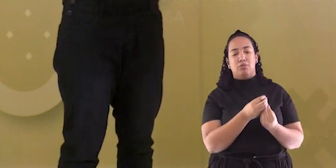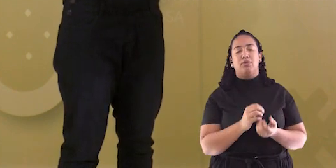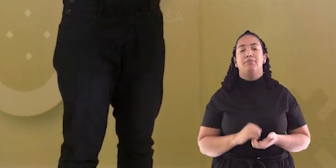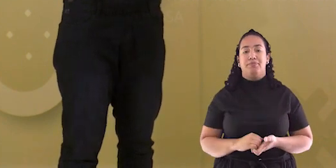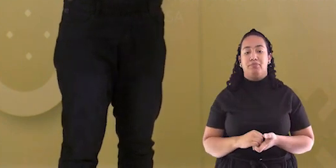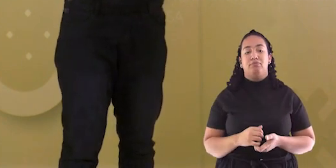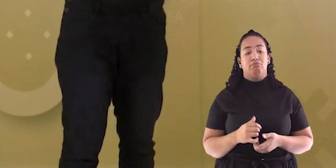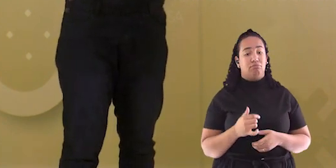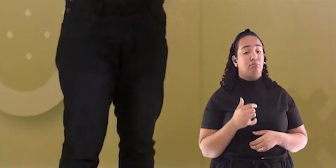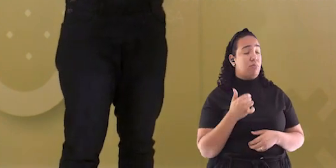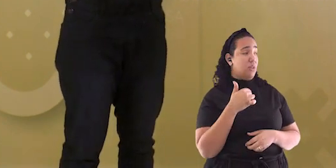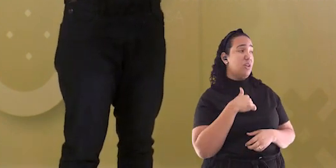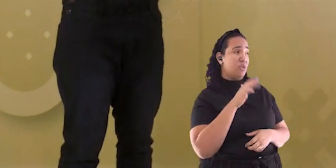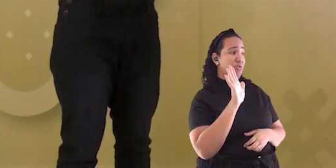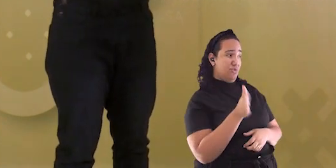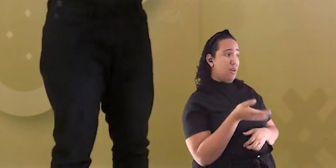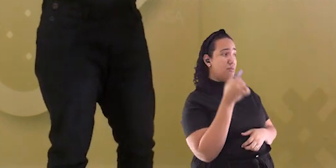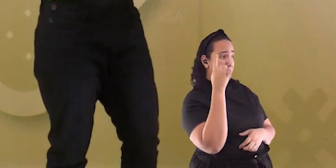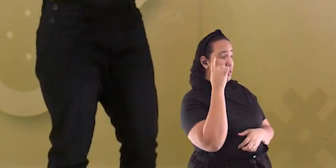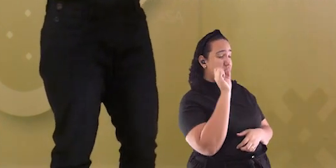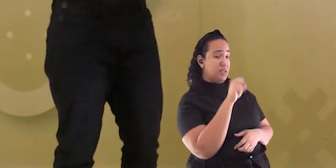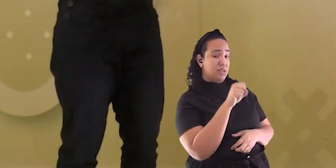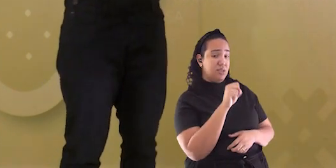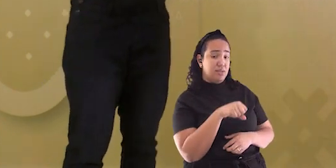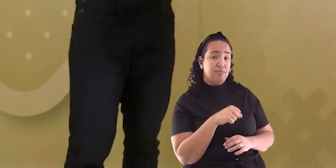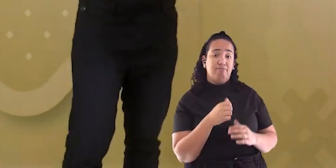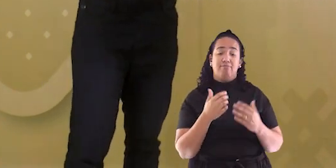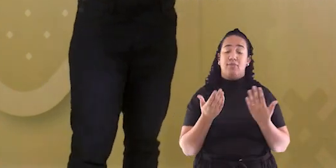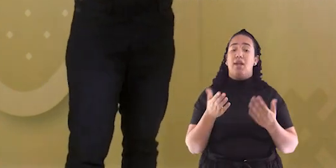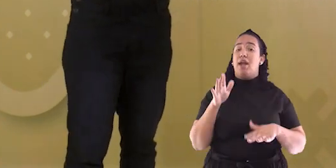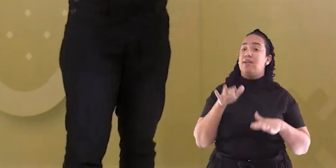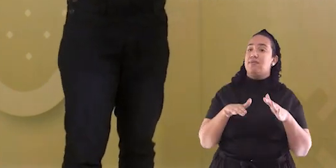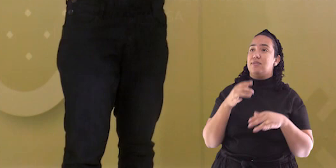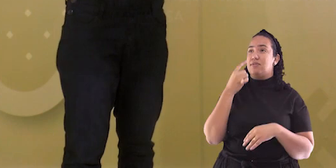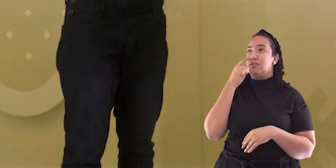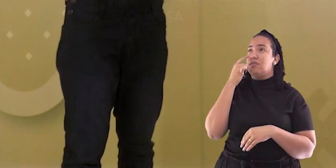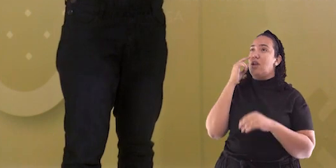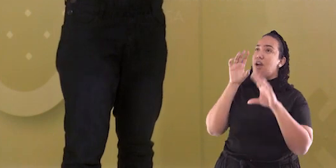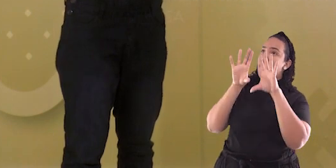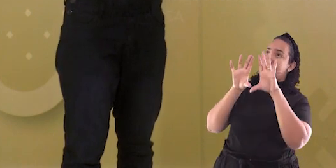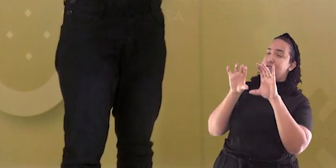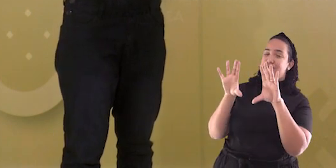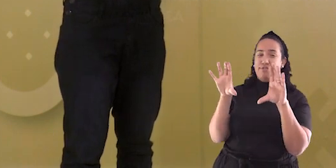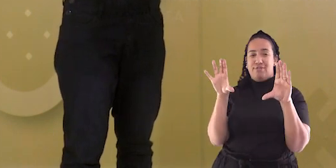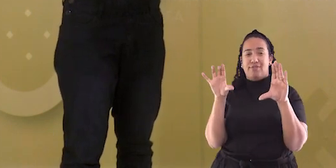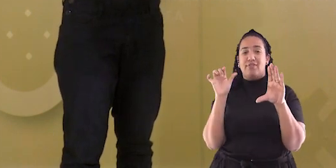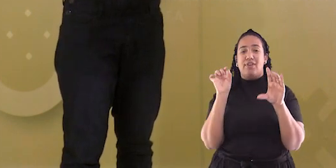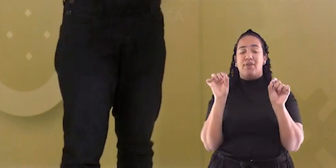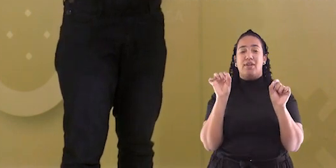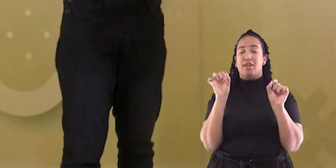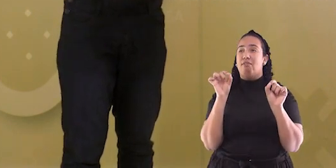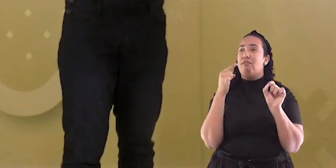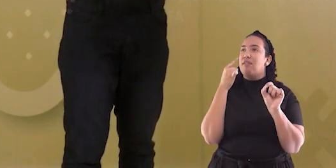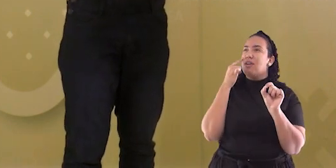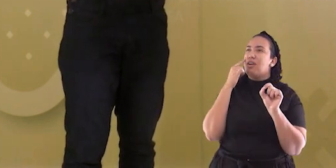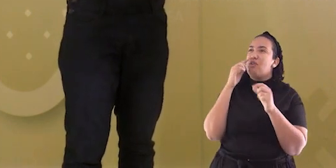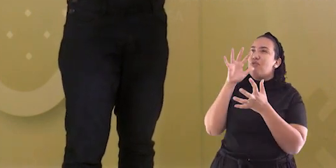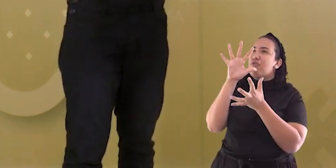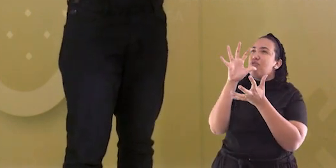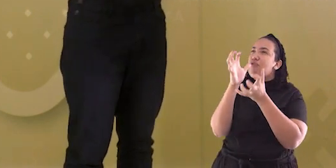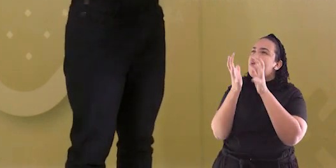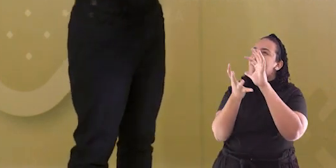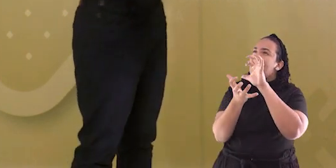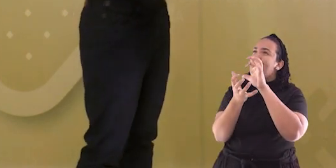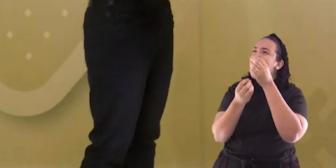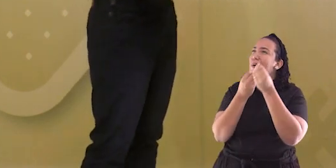parei para perguntar sim. Pois é, mas nem sempre, né? Normalmente a gente olha para a nuvem e está mais atento para o formato que ela tem. Tipo